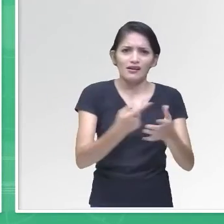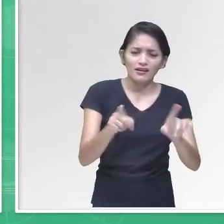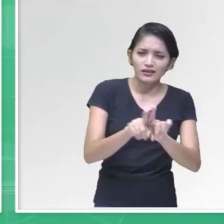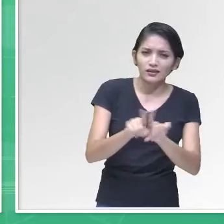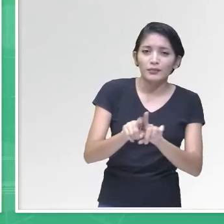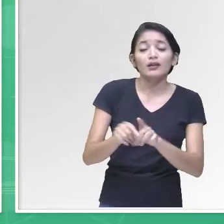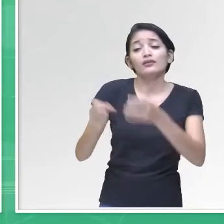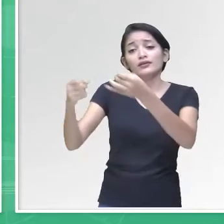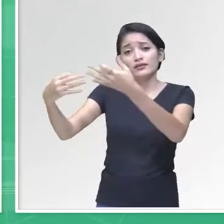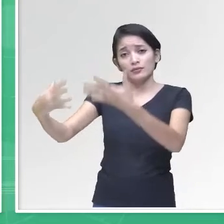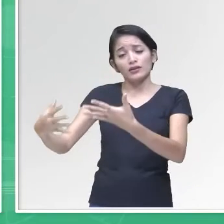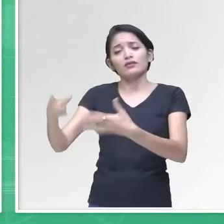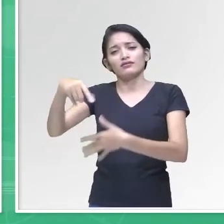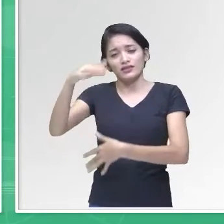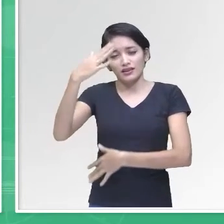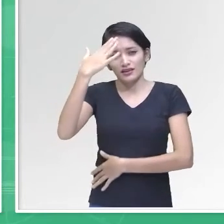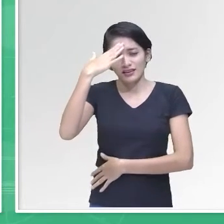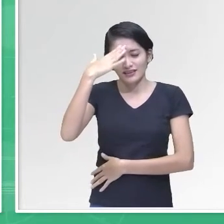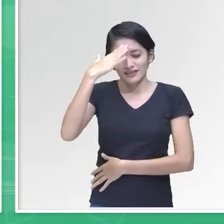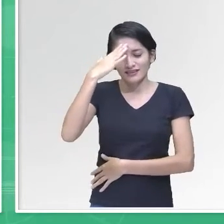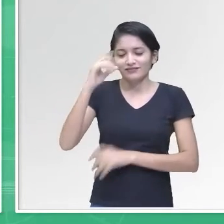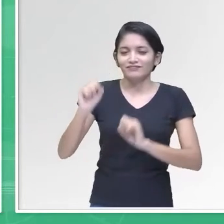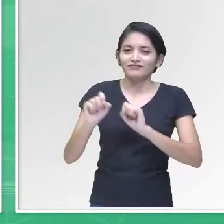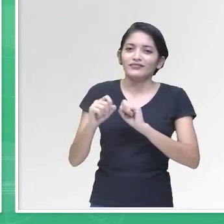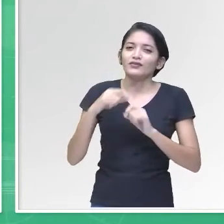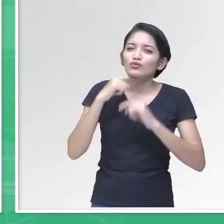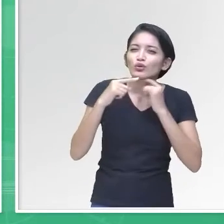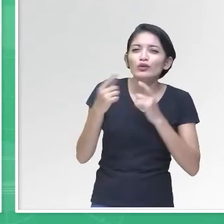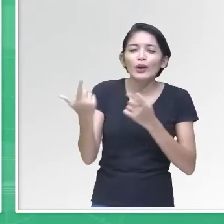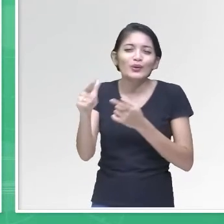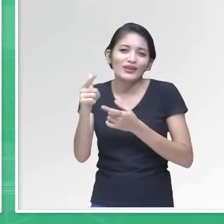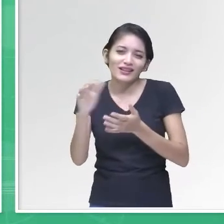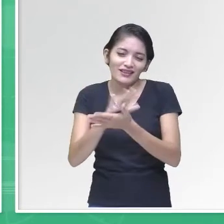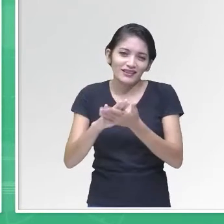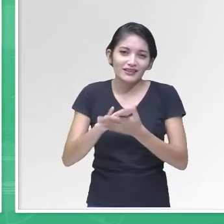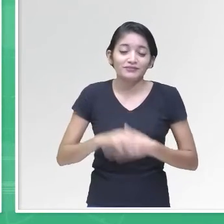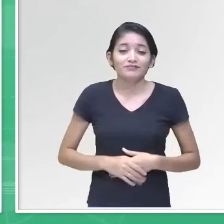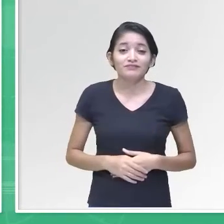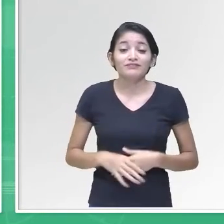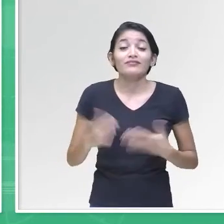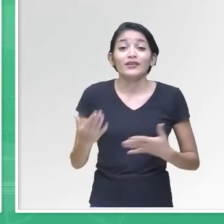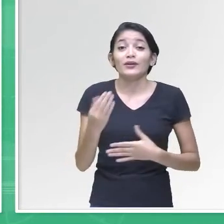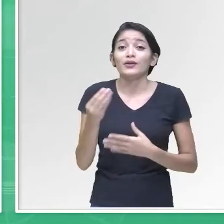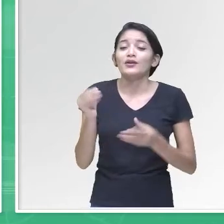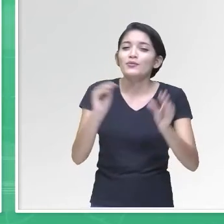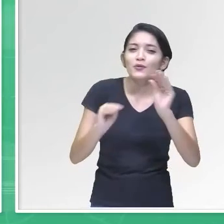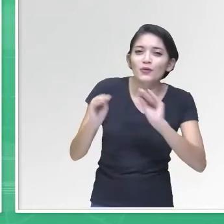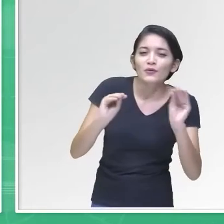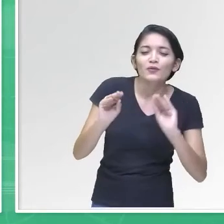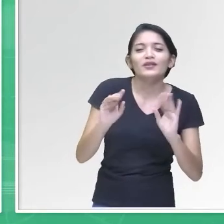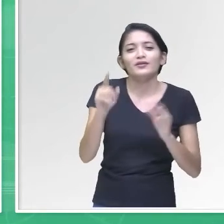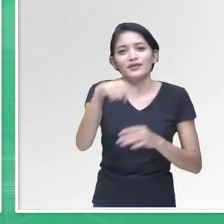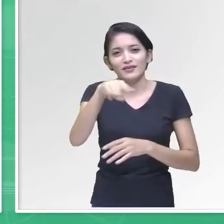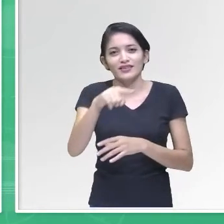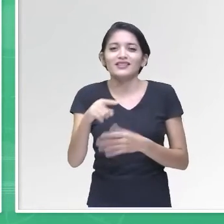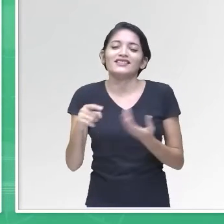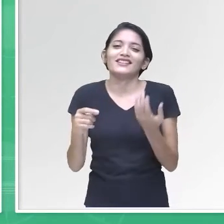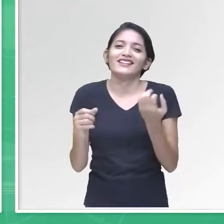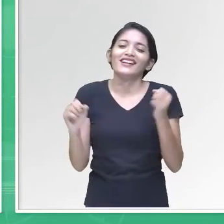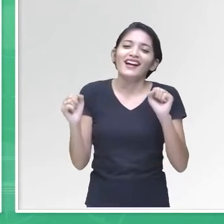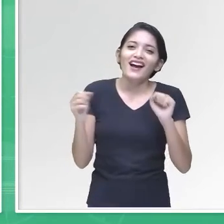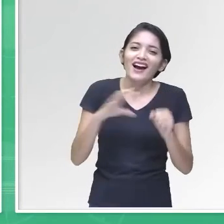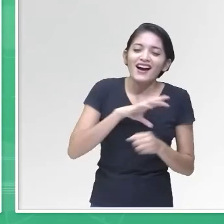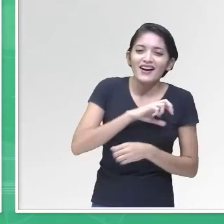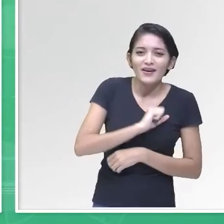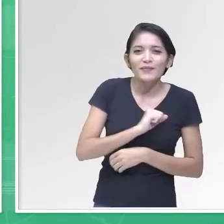na explicação, né, vocês tiram todas as dúvidas, certo? Então, gente, ó, beijo para vocês, tá? Adorei a nossa aula de hoje,